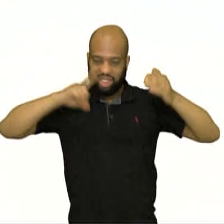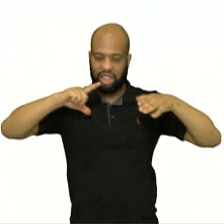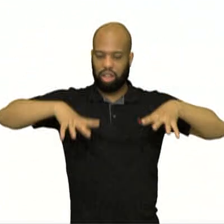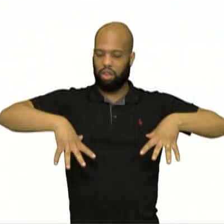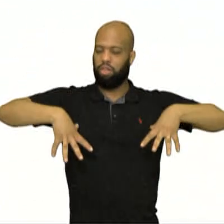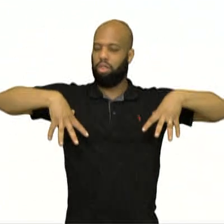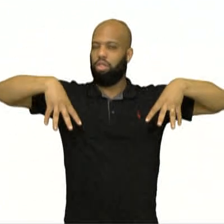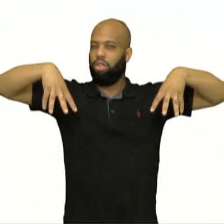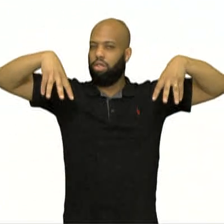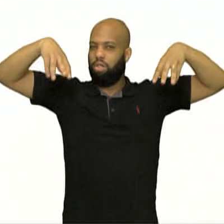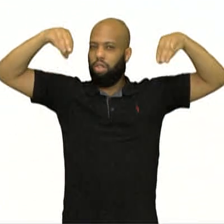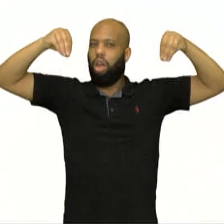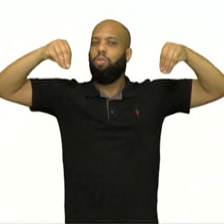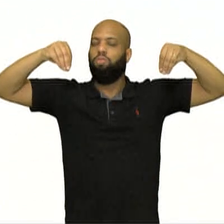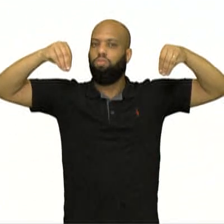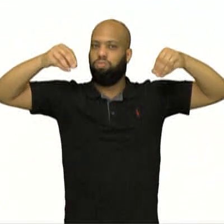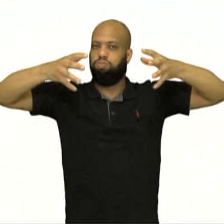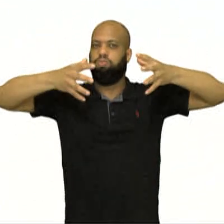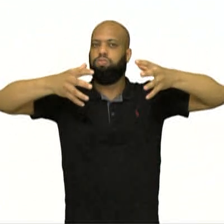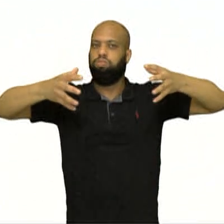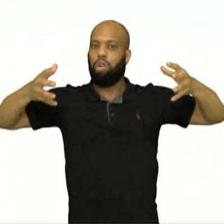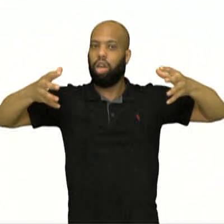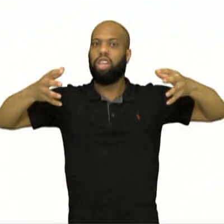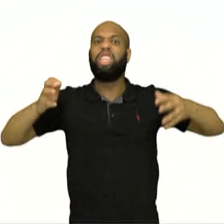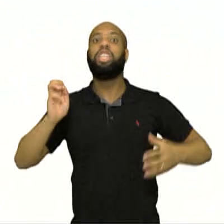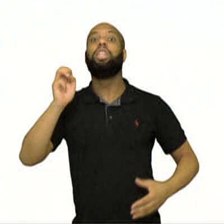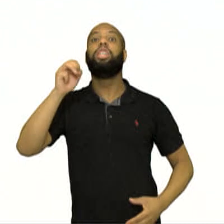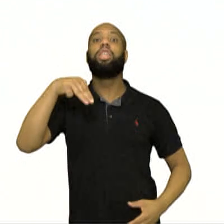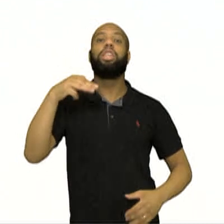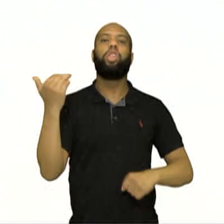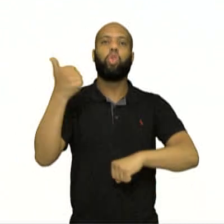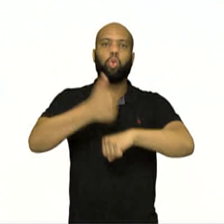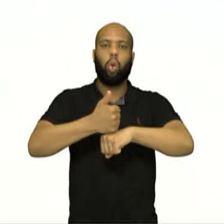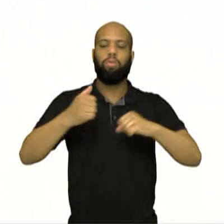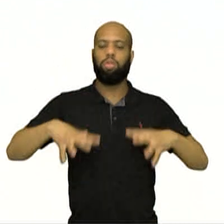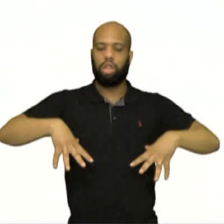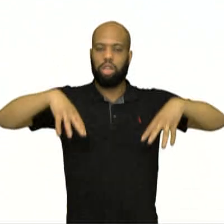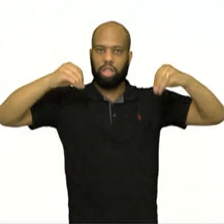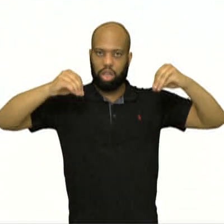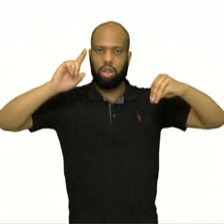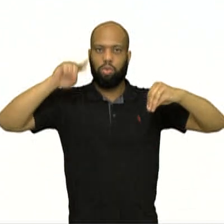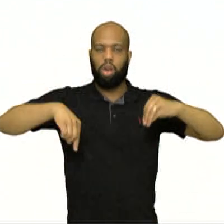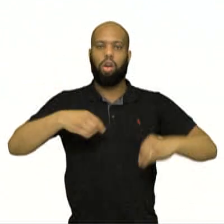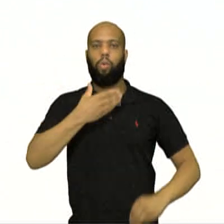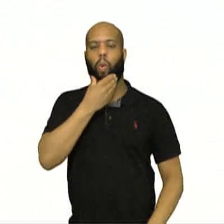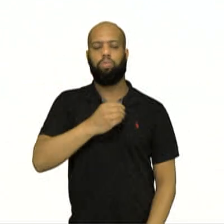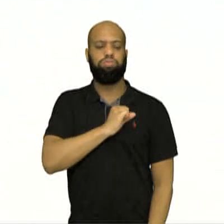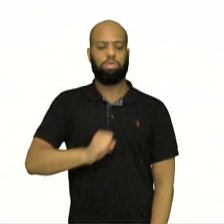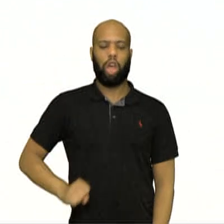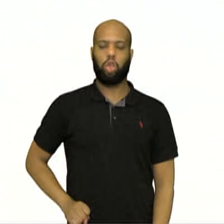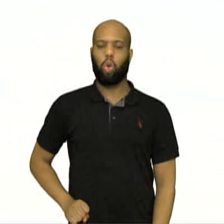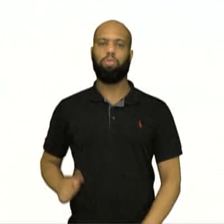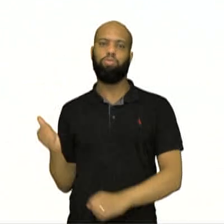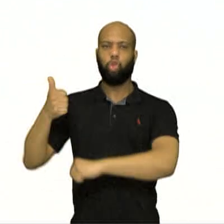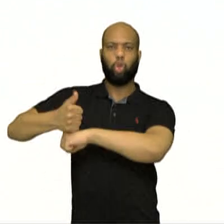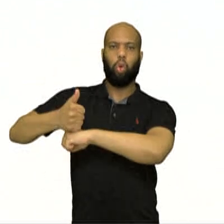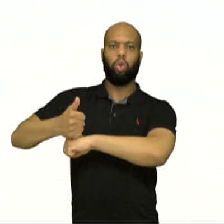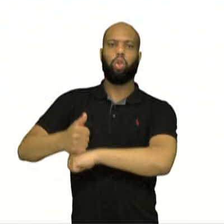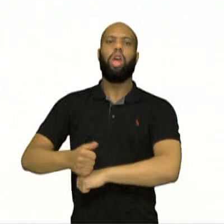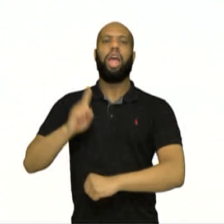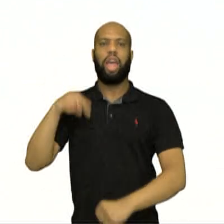Imponente, provavelmente de quem, né, pessoal? Do senhor feudal, né? Que era aquele que recebeu a terra, ele passa a